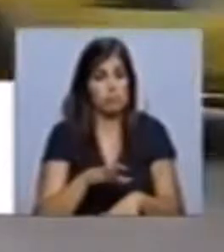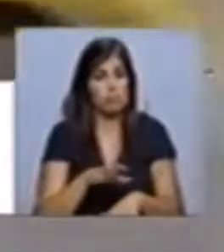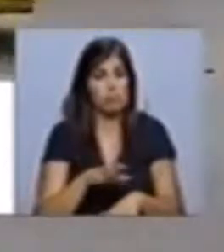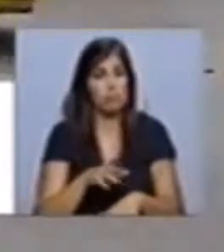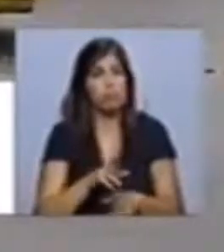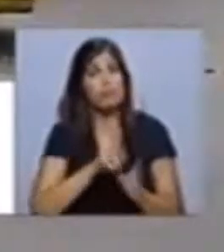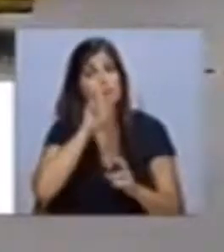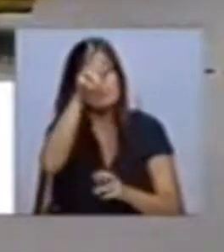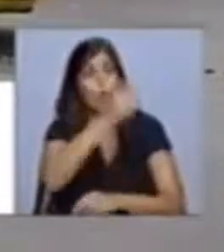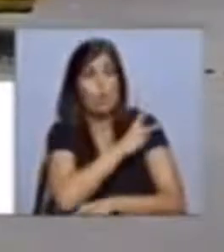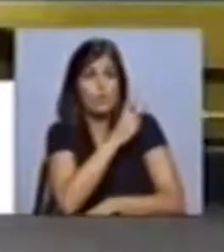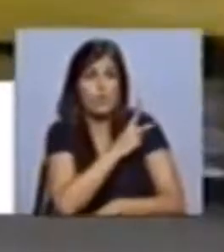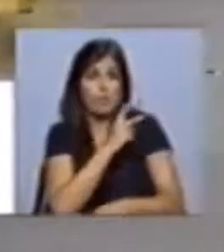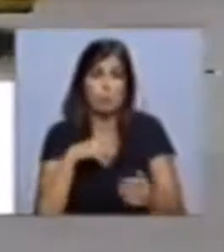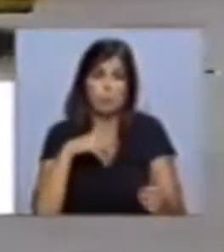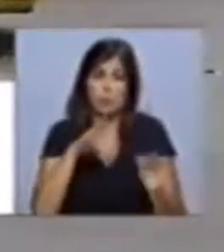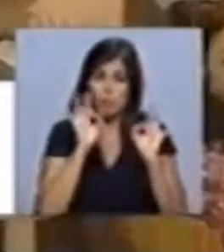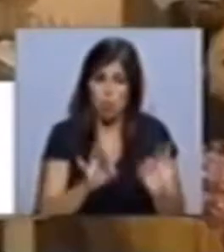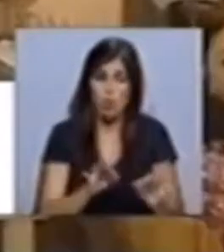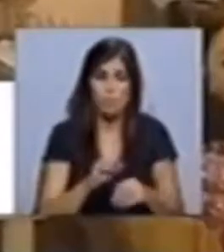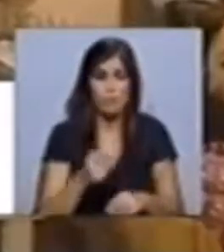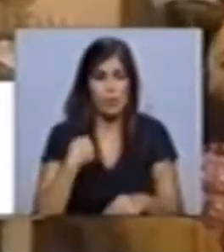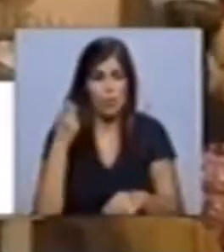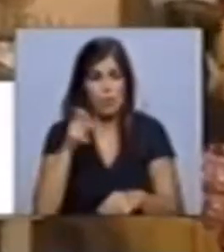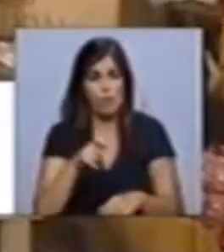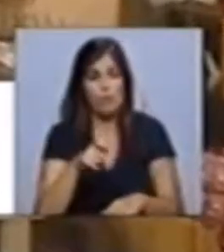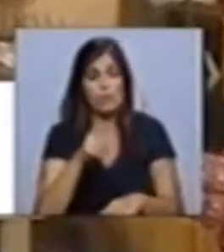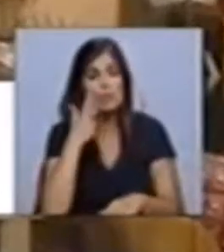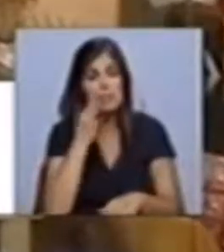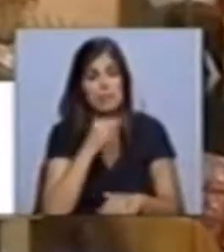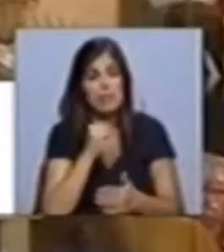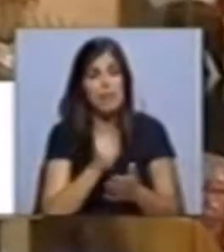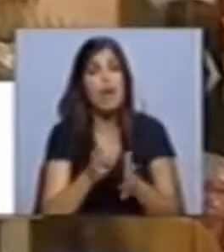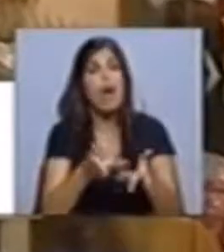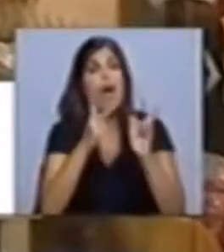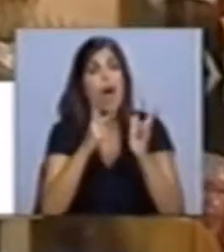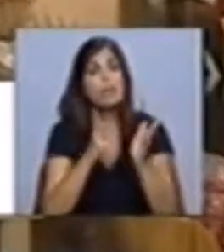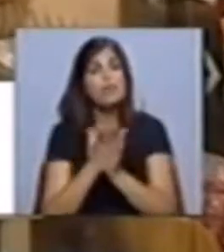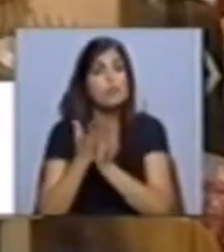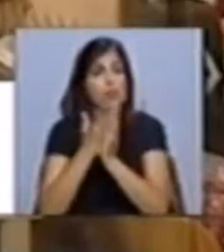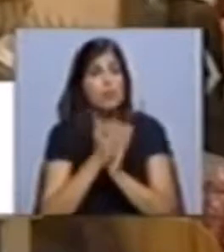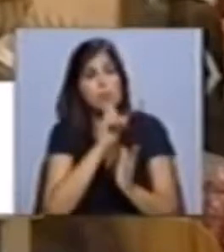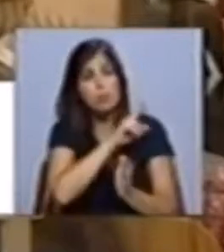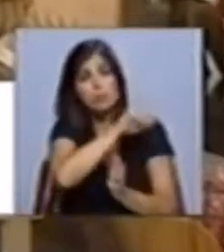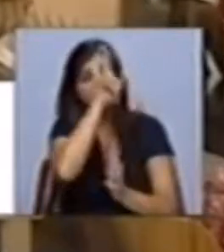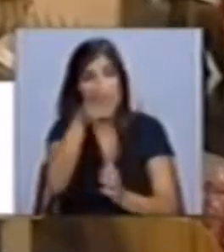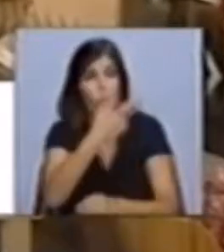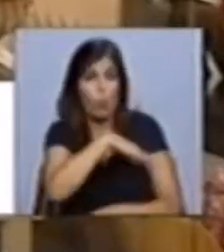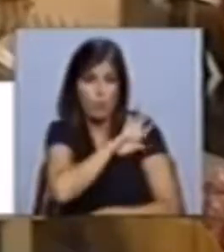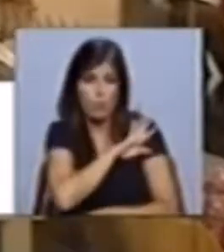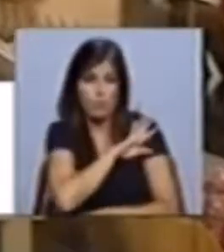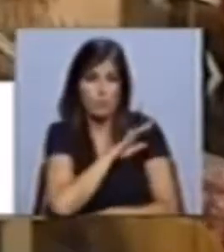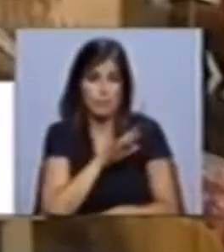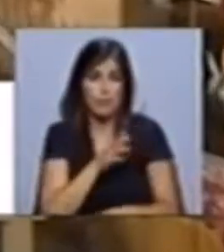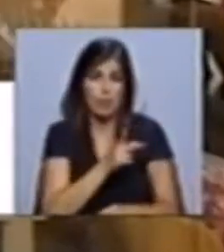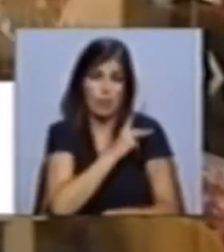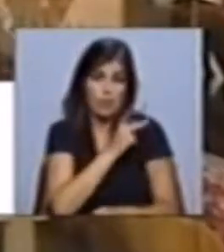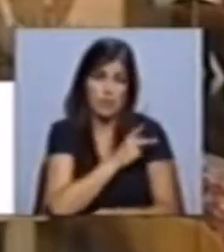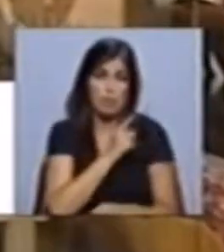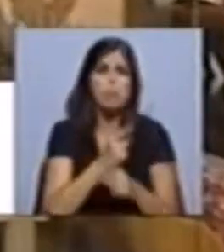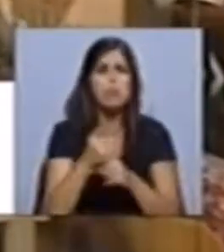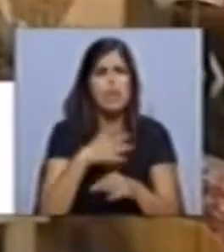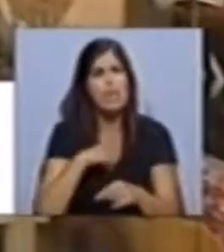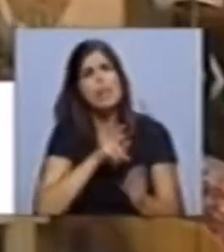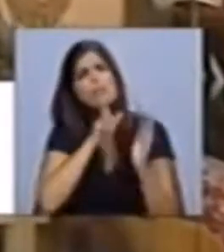uma universidade portuguesa. Eu vim para poder conseguir o visto de estudante, para poder estudar na Universidade de Coimbra. E por que quer estudar para